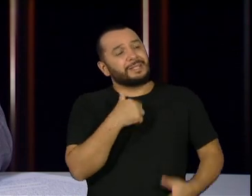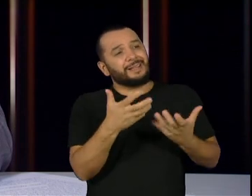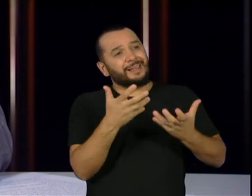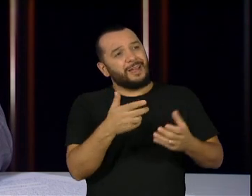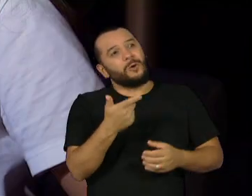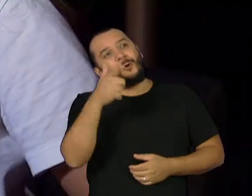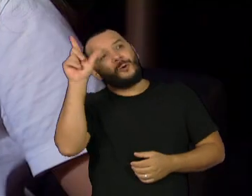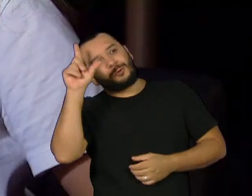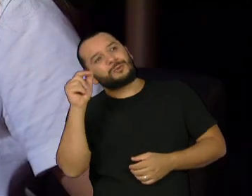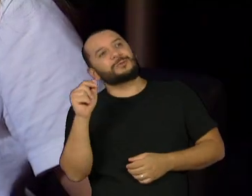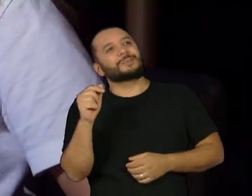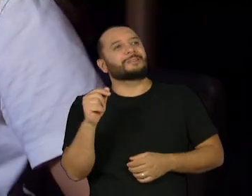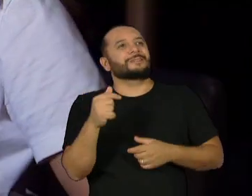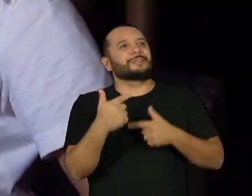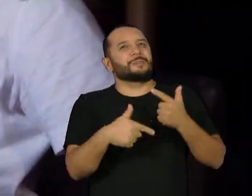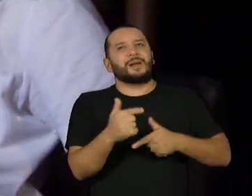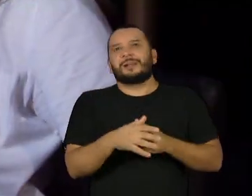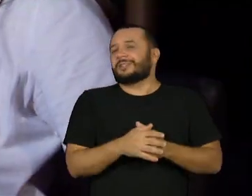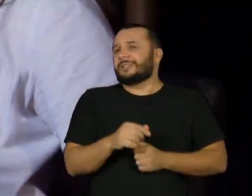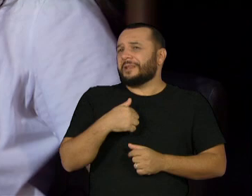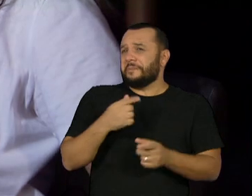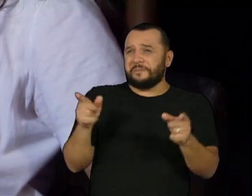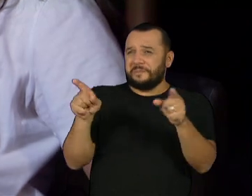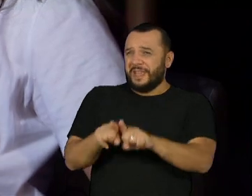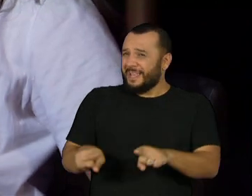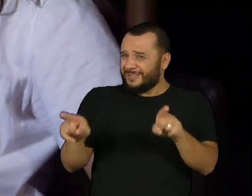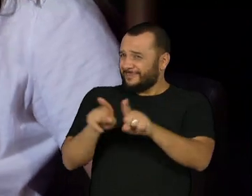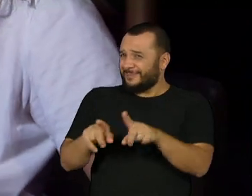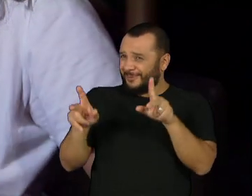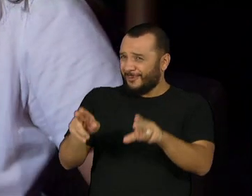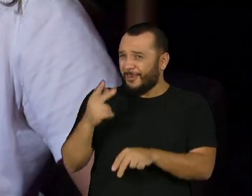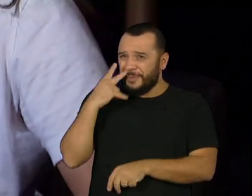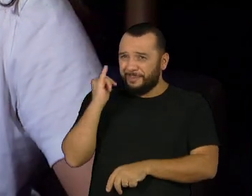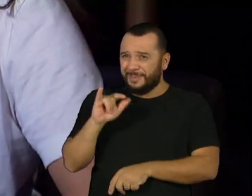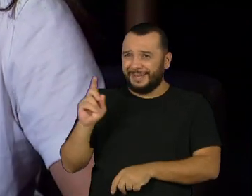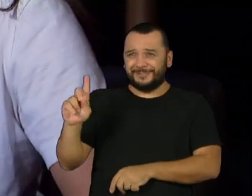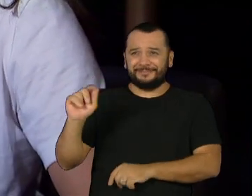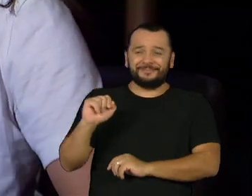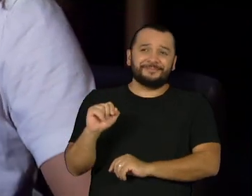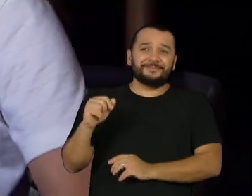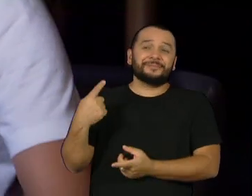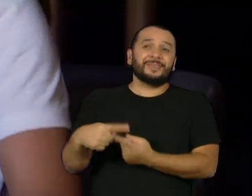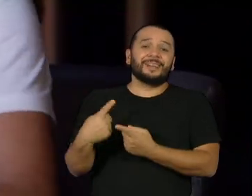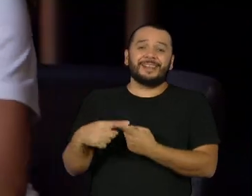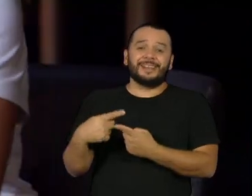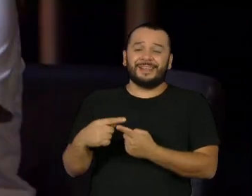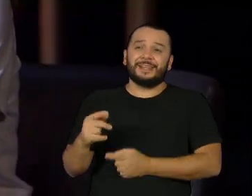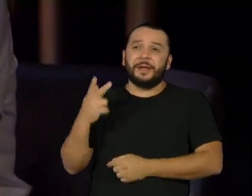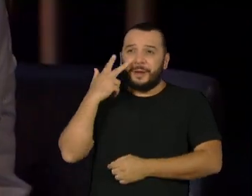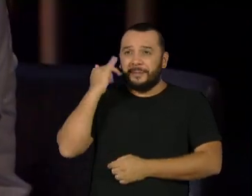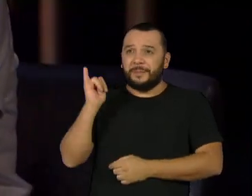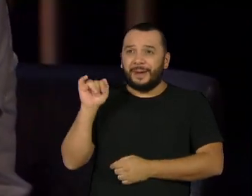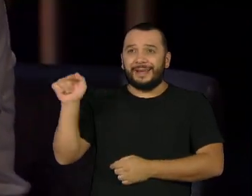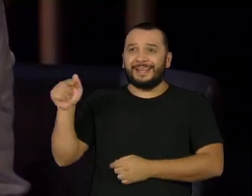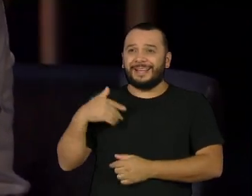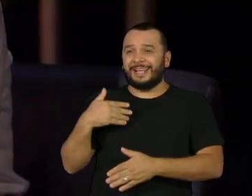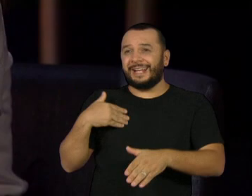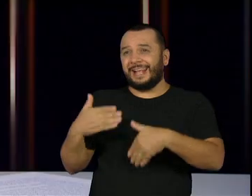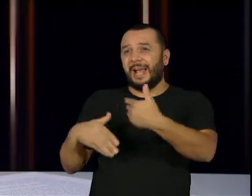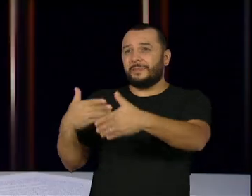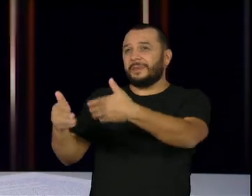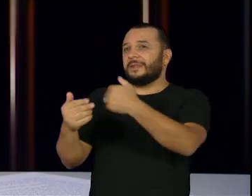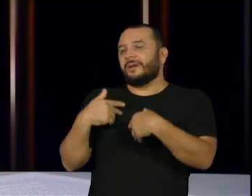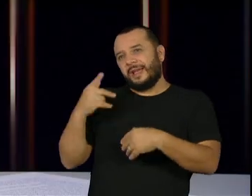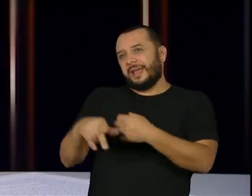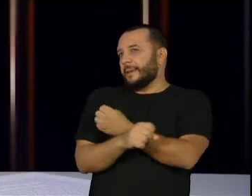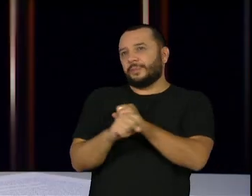rumos? Não sei se eu estou na mesma carreira que meu pai, né? Porque os caminhos que meu pai fez, eles são impossíveis de